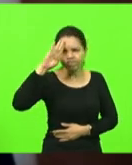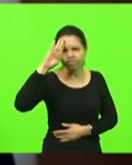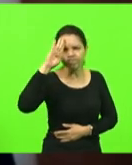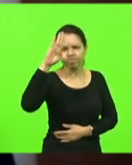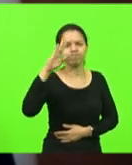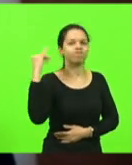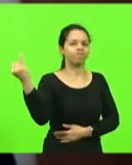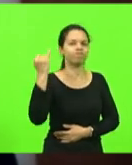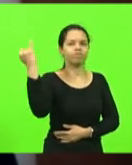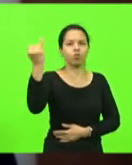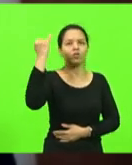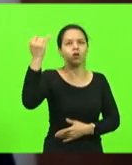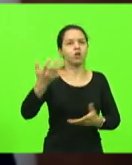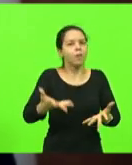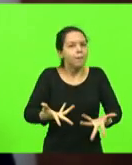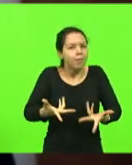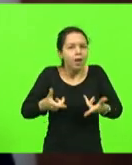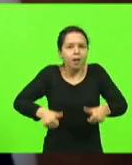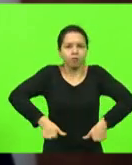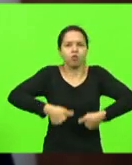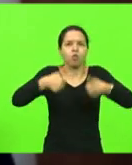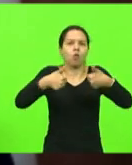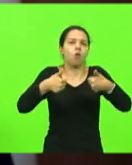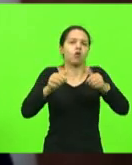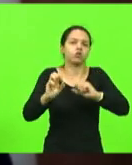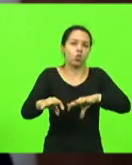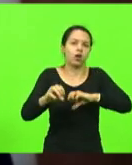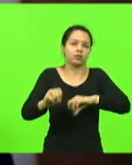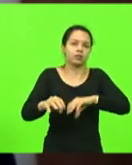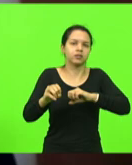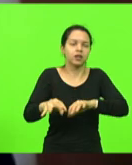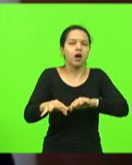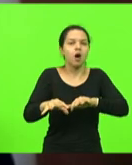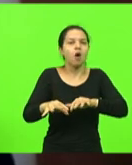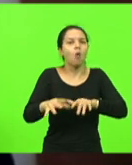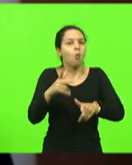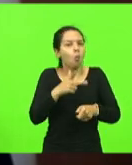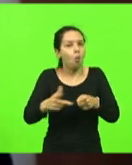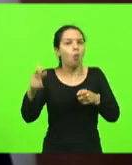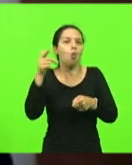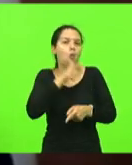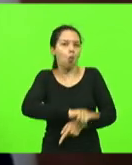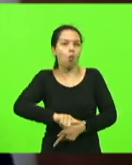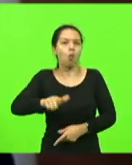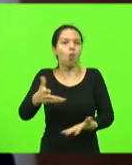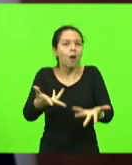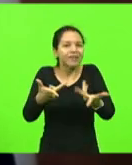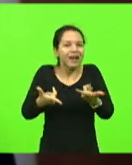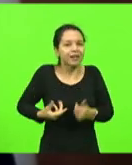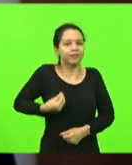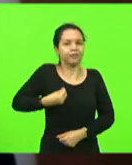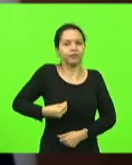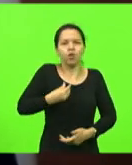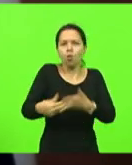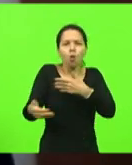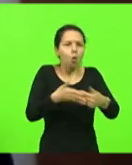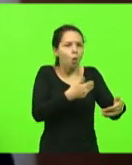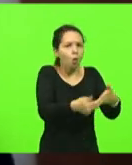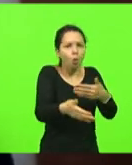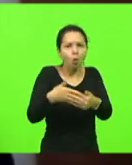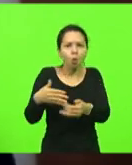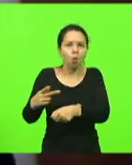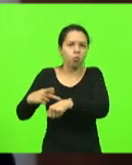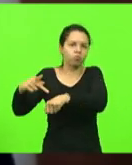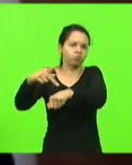da educação, para a conquista da qualidade de vida em qualquer país. Para isso, precisamos